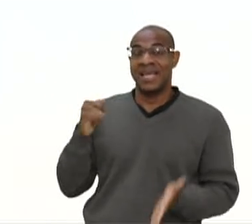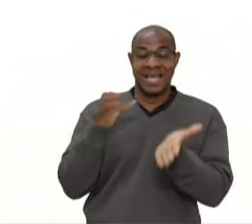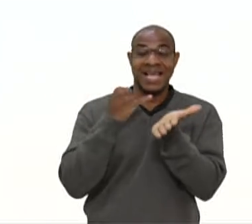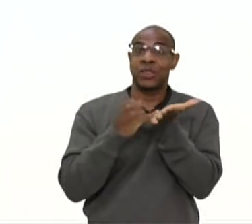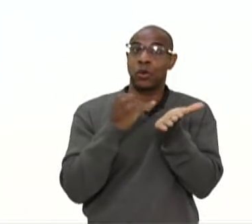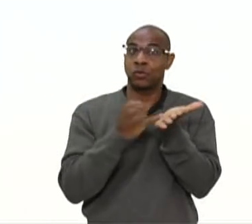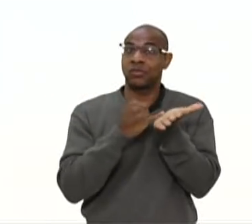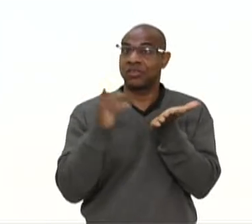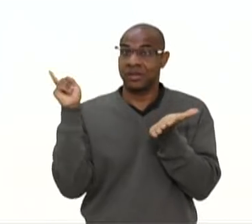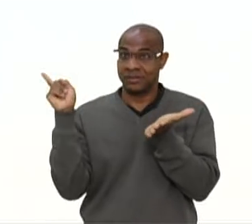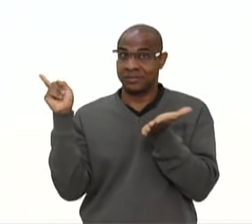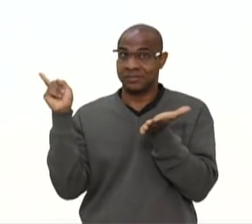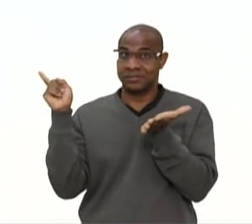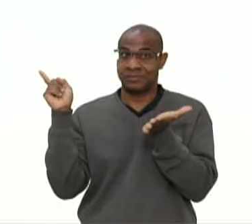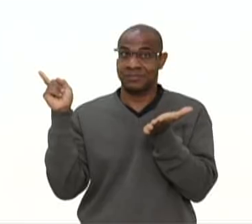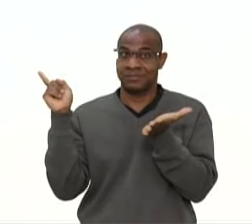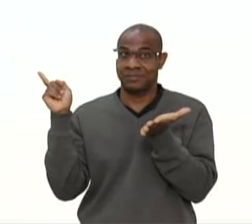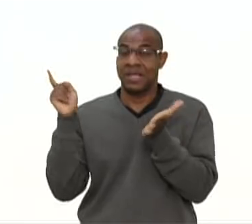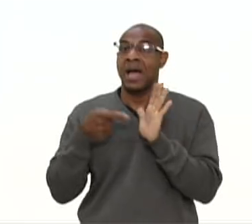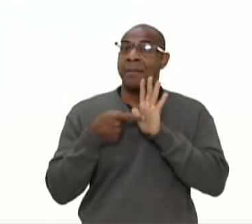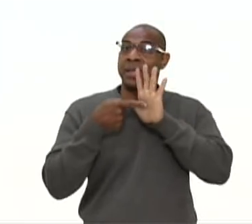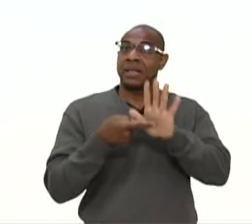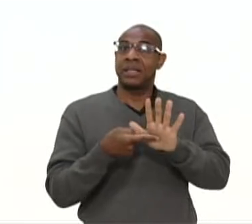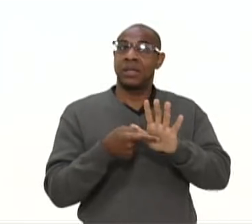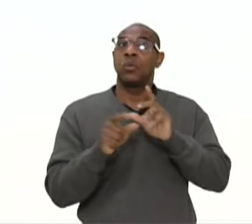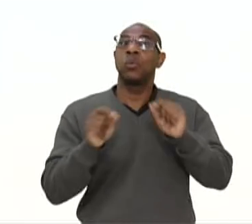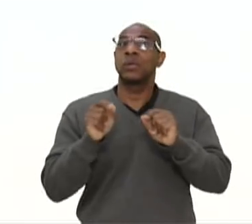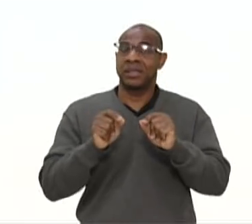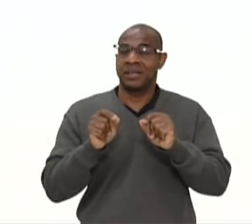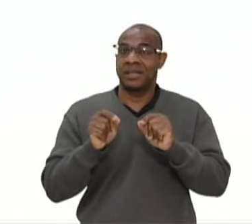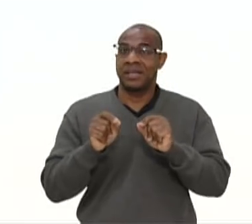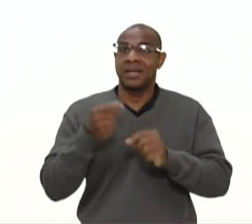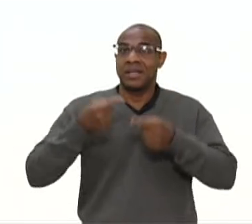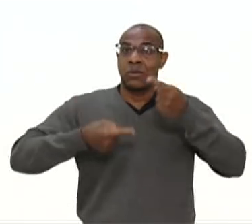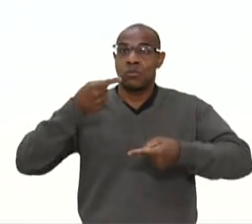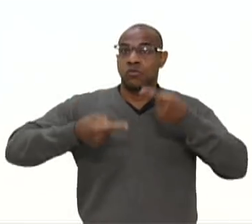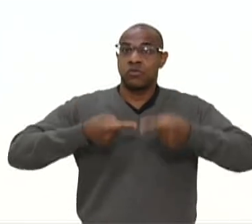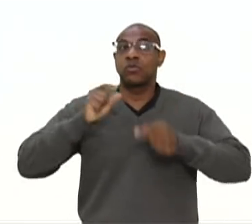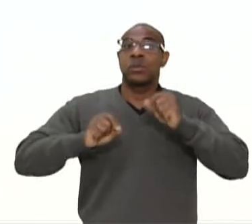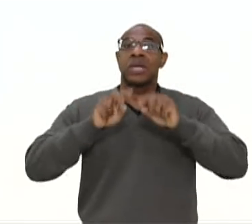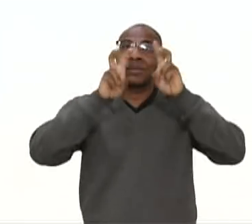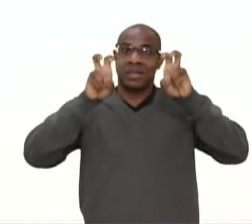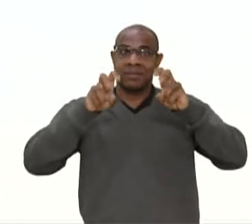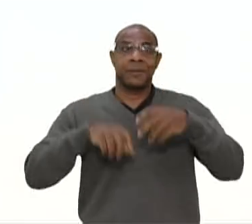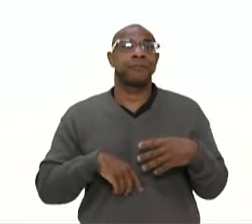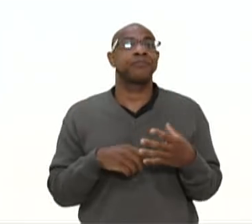contextualização ou apresentação da questão que está sendo discutida.